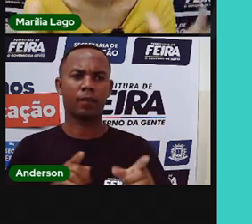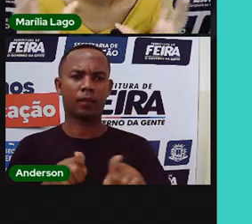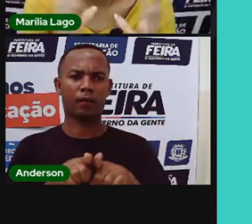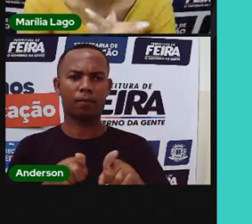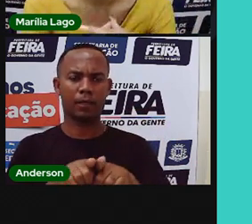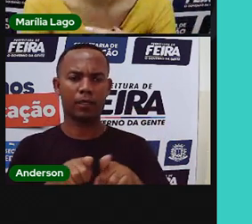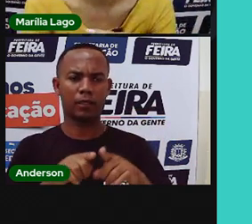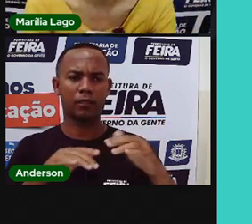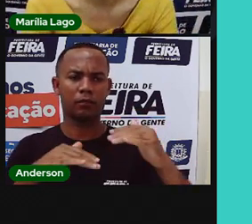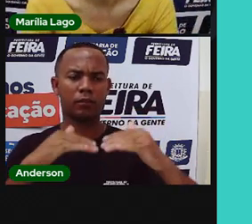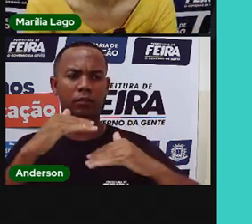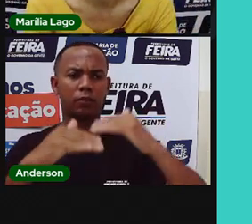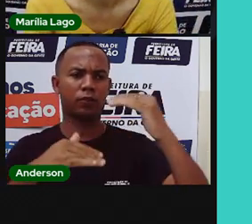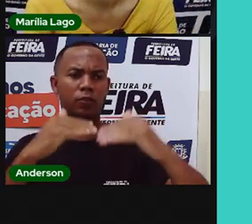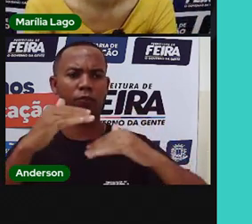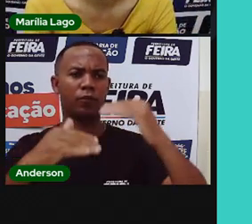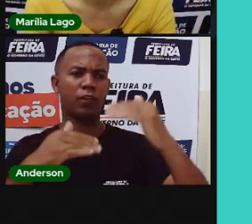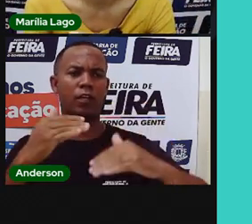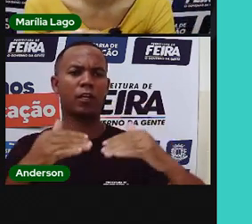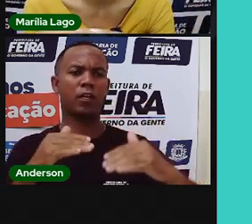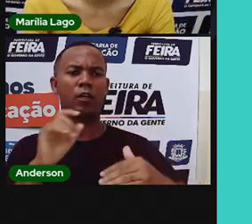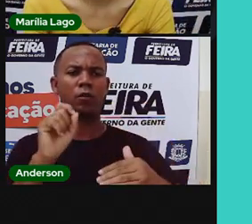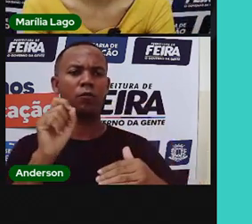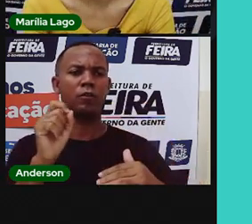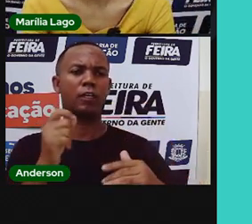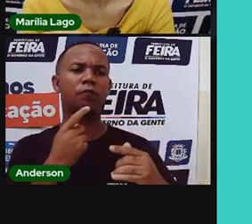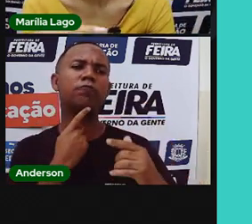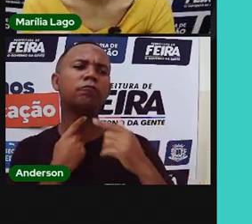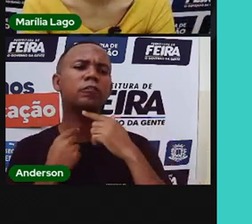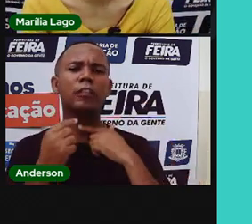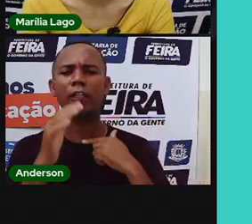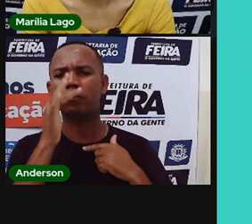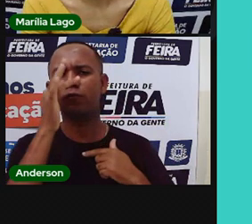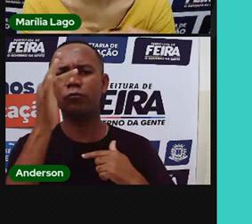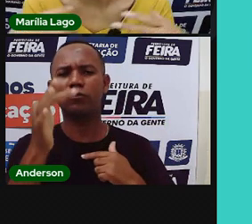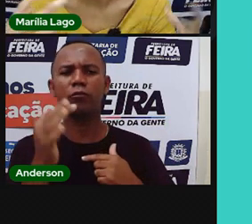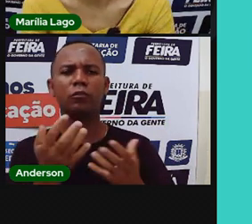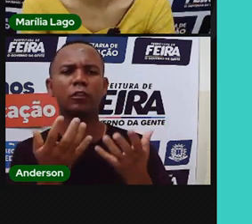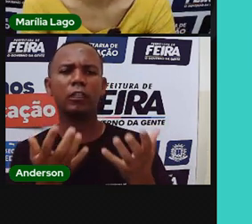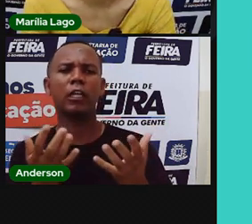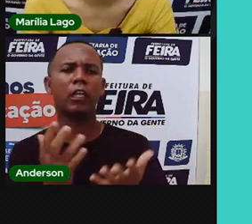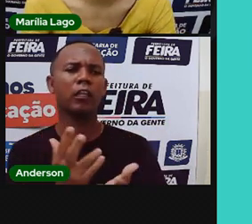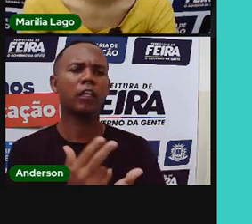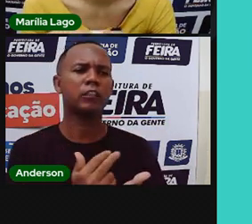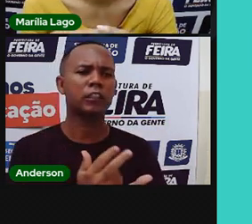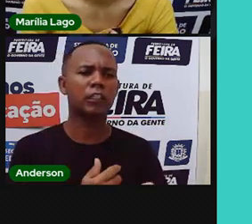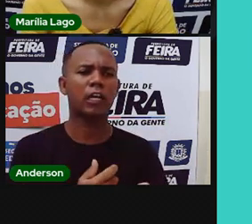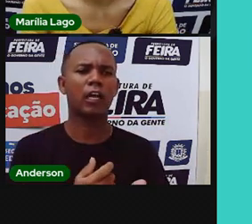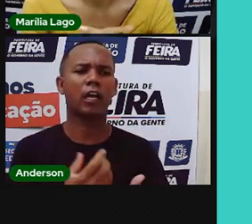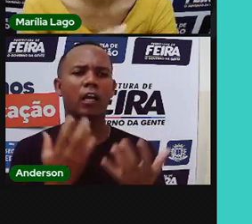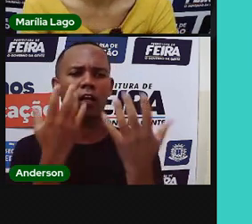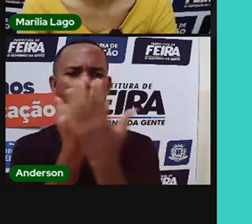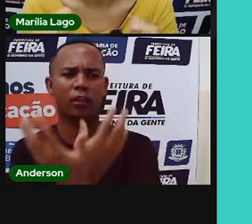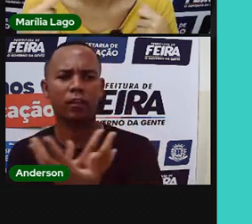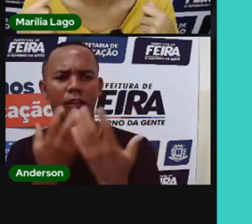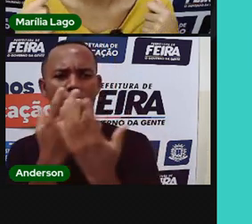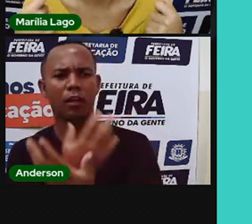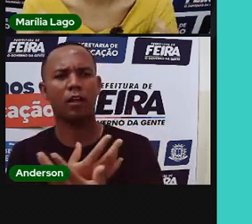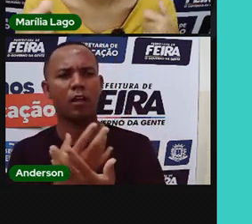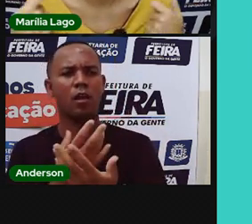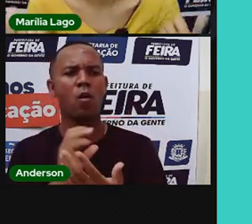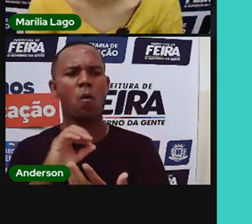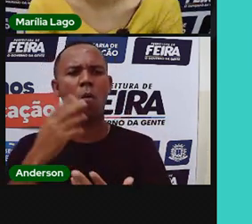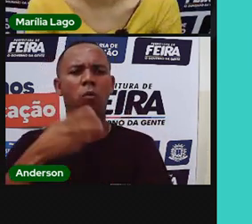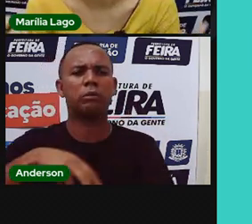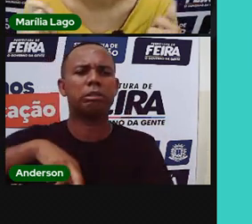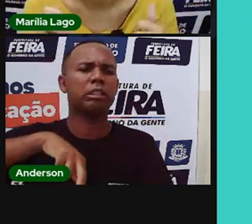desenvolver os talentos e potencialidades, né? Se você gosta de desenhar, de cantar, né? O que seja, você dá